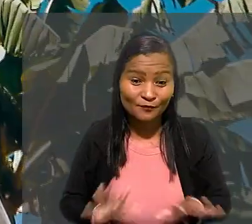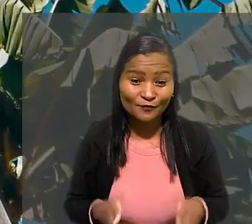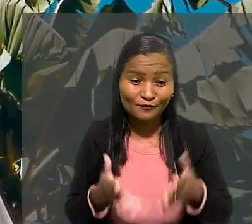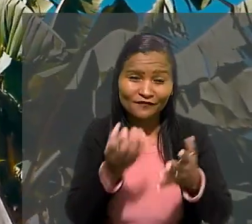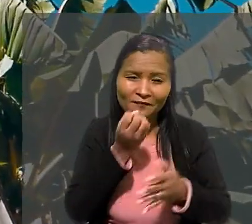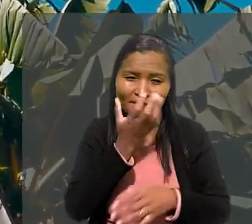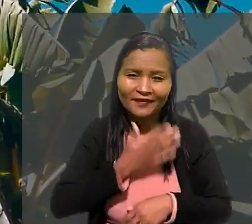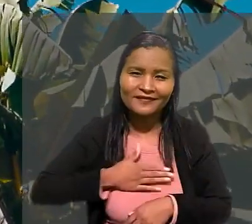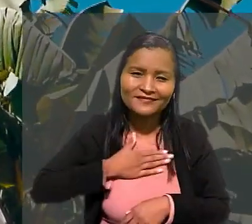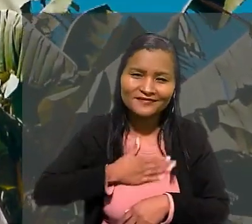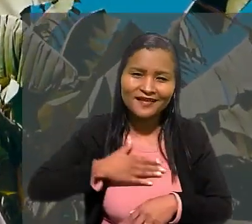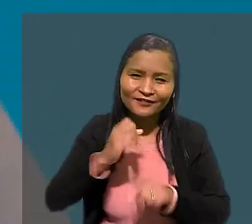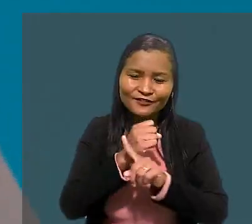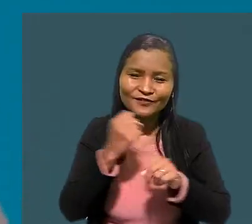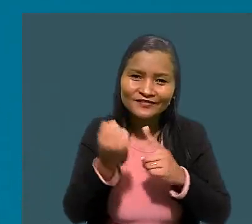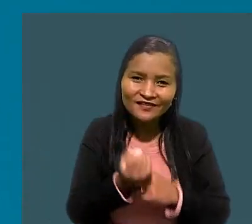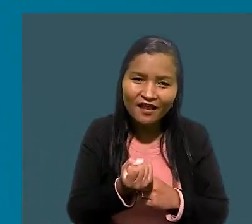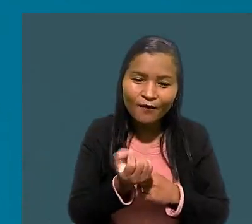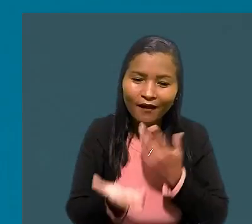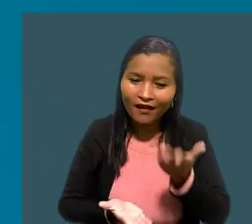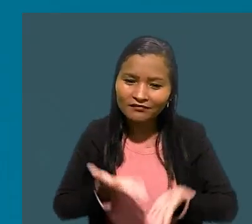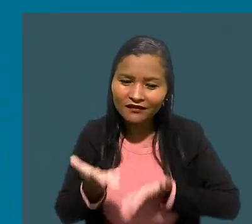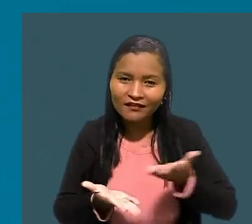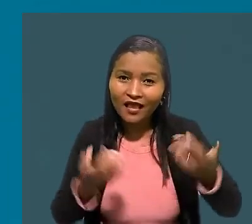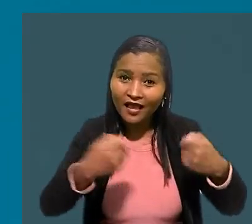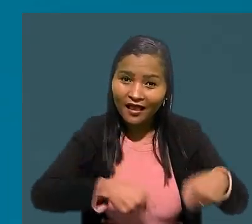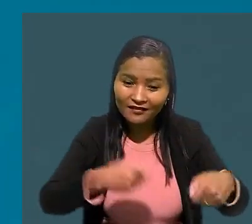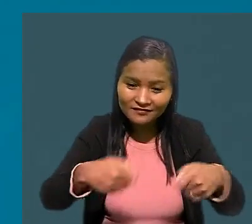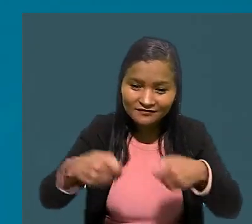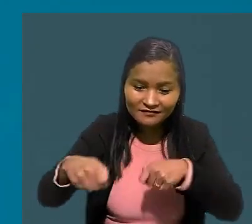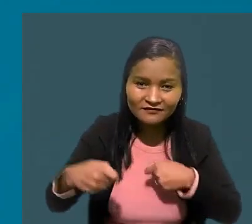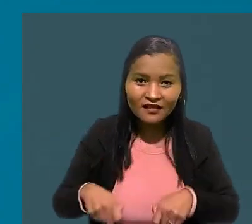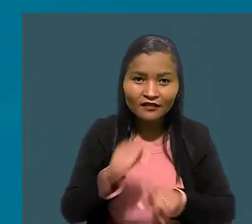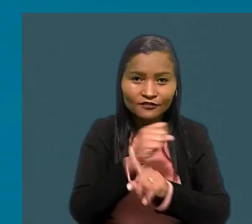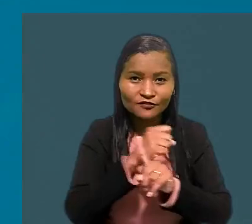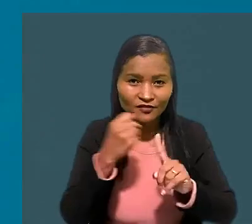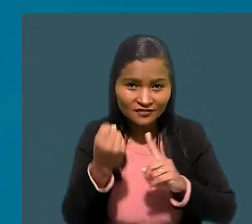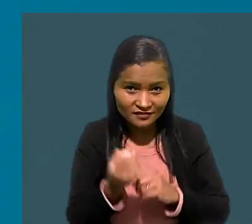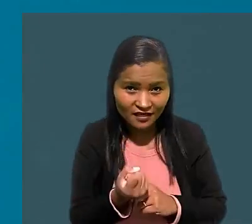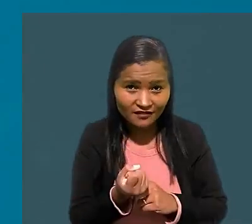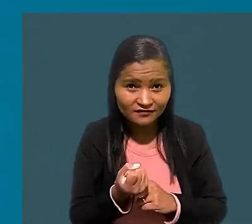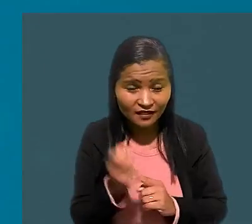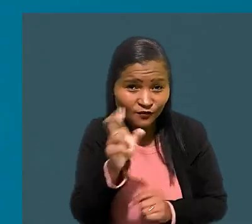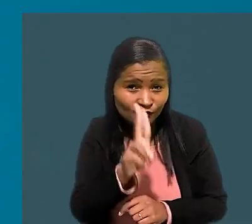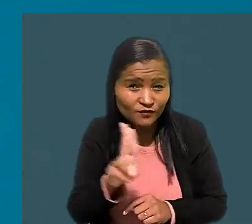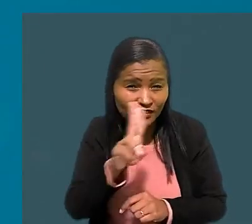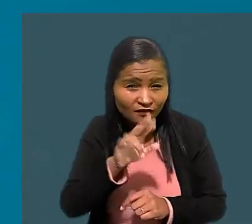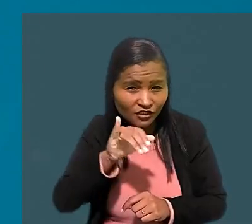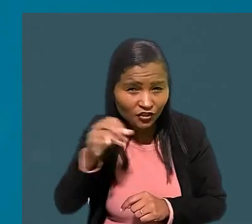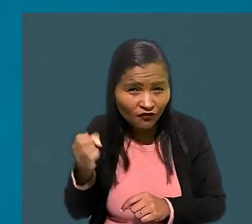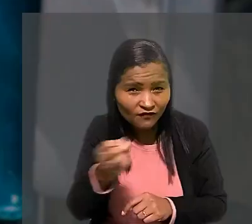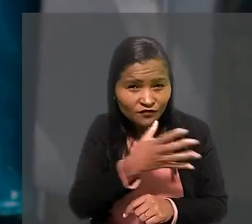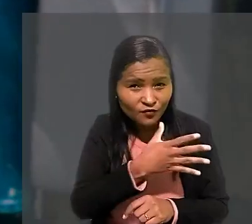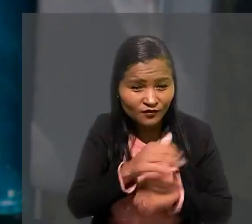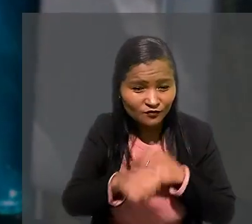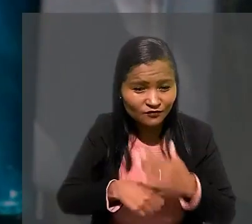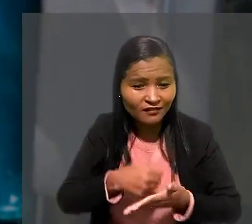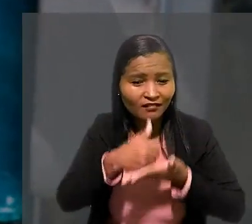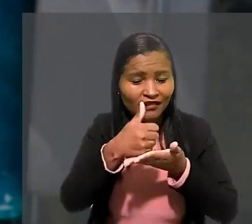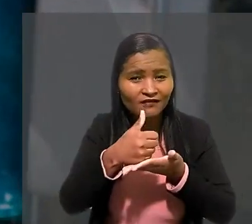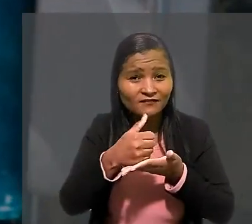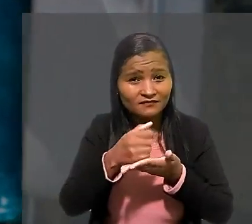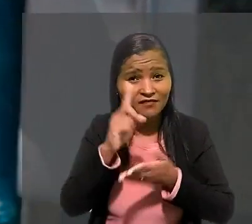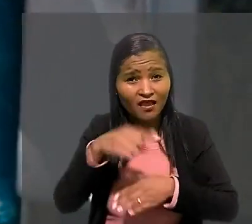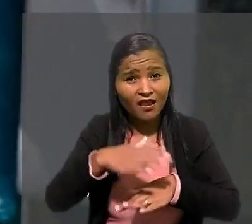Promover o bem-estar social, atender às demandas e necessidades sociais por meio de inovações sustentáveis são